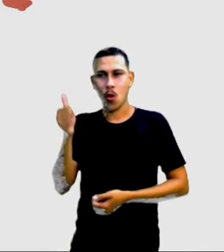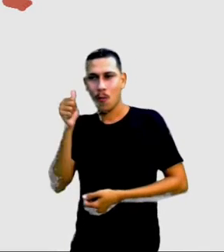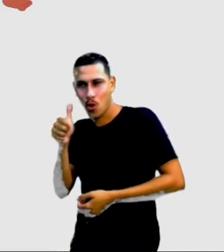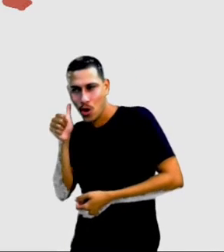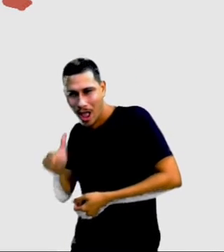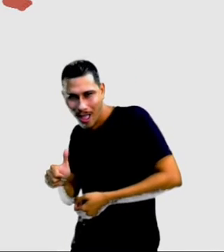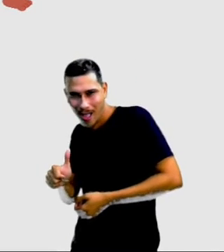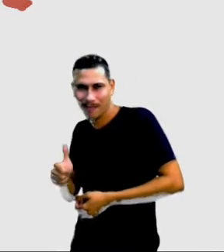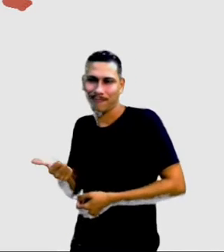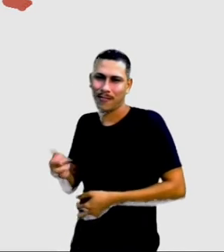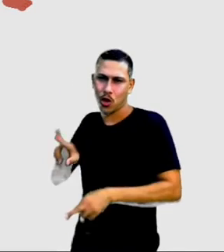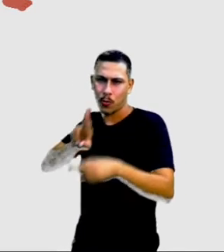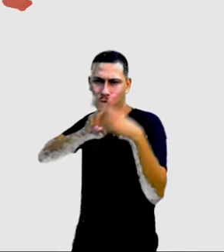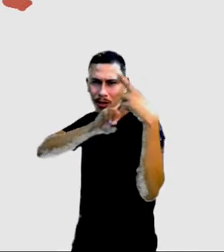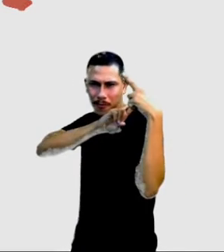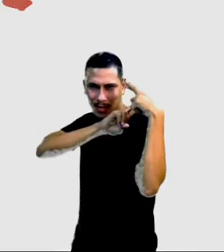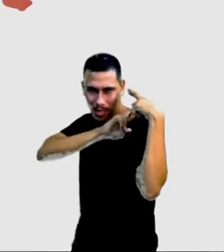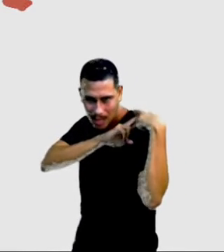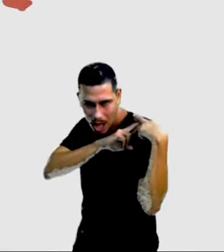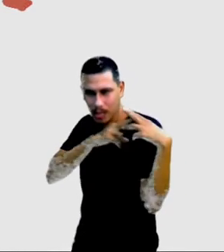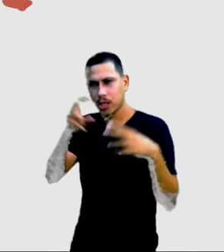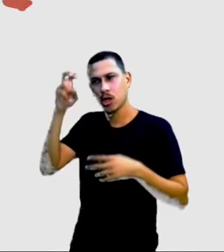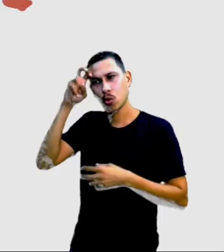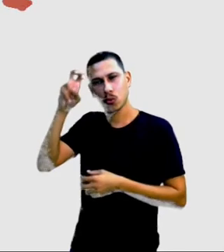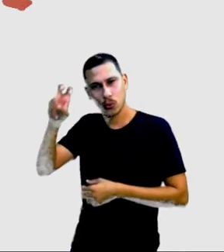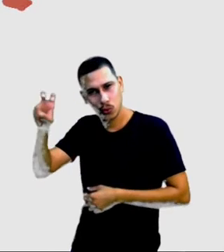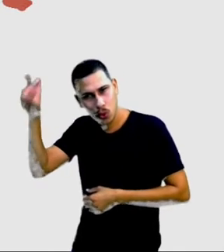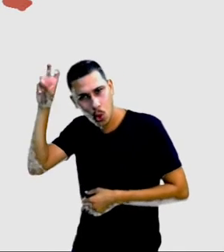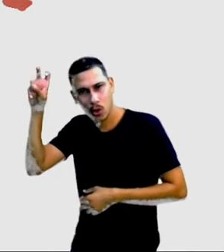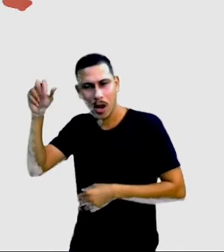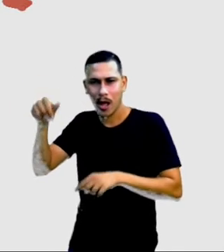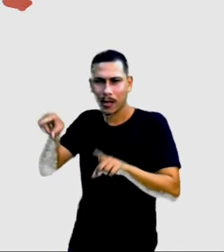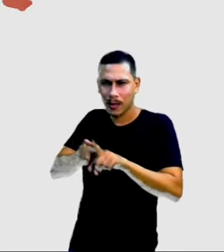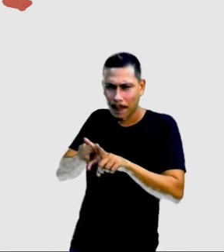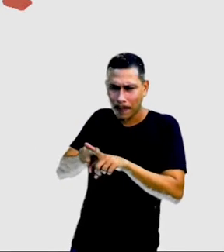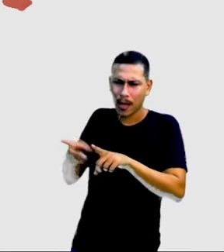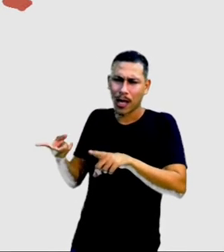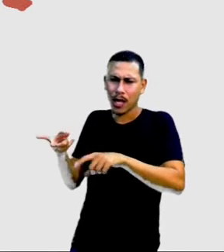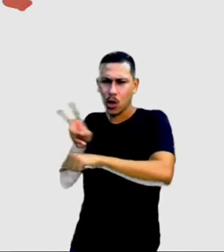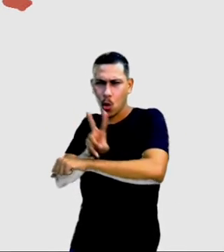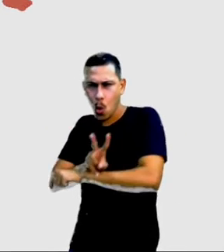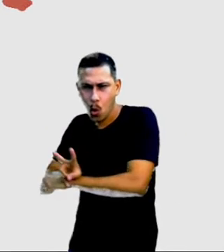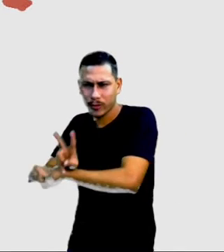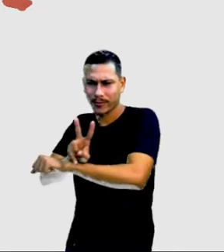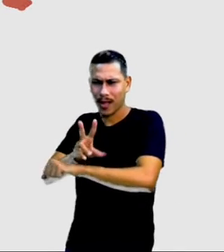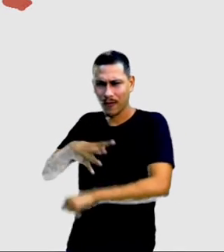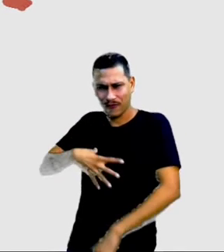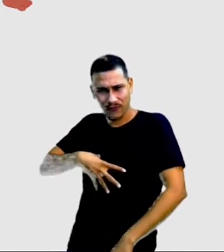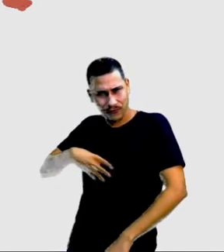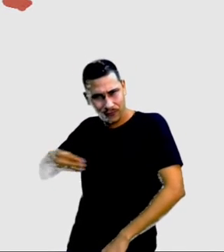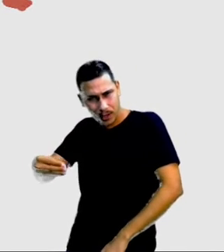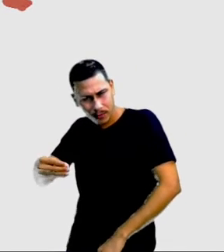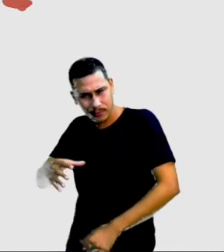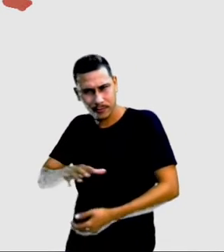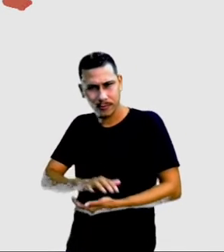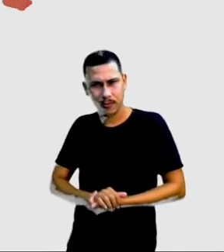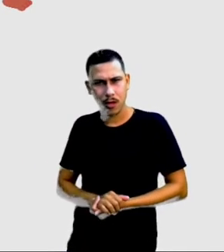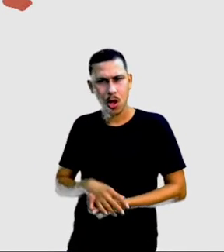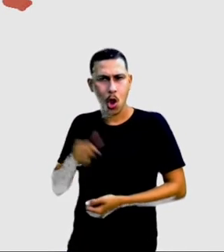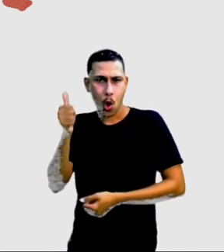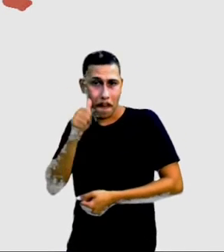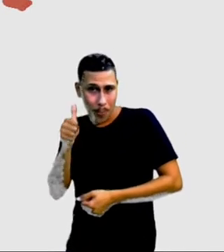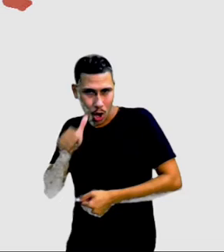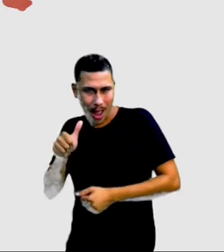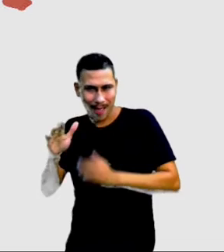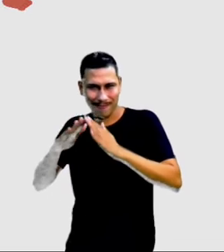comunidades, suas tradições e manifestações culturais. Também no roçado e na criação dos filhos e filhas, as mulheres